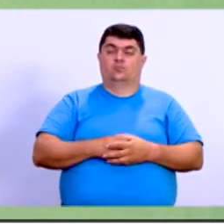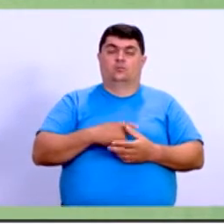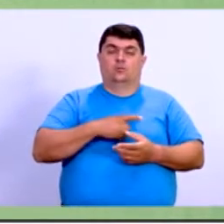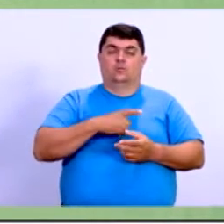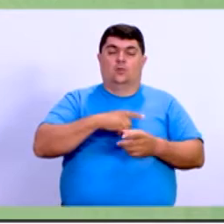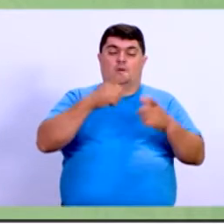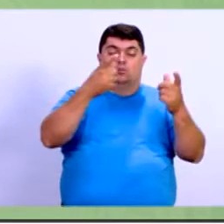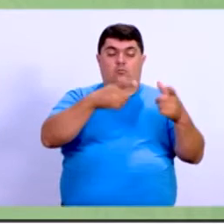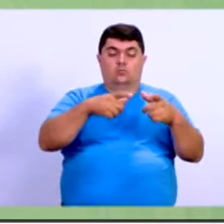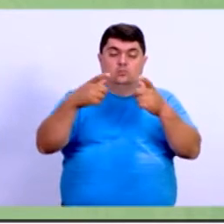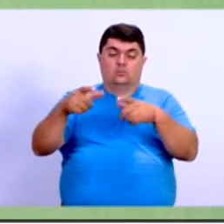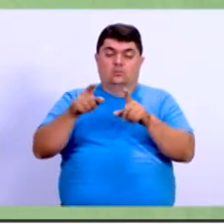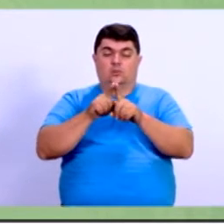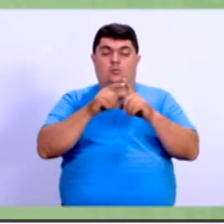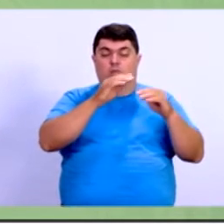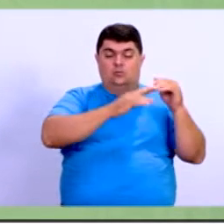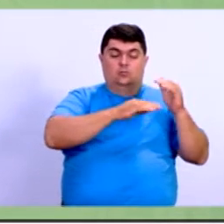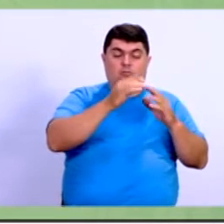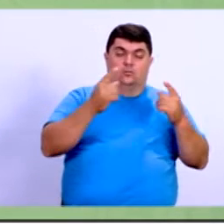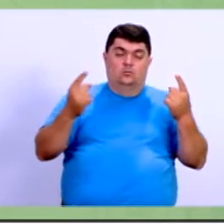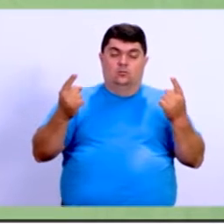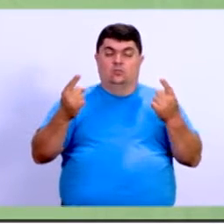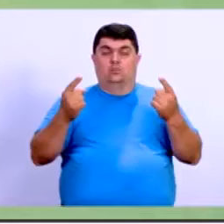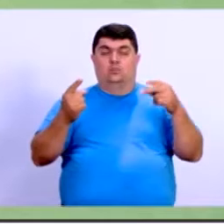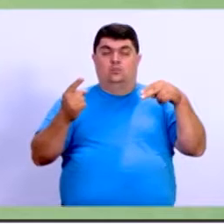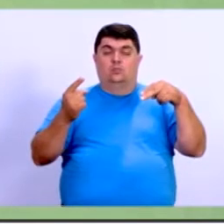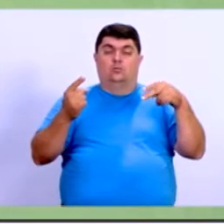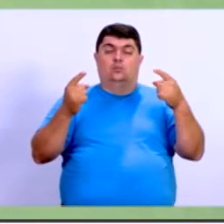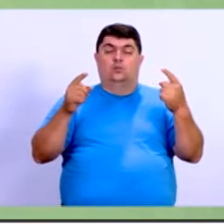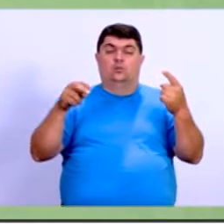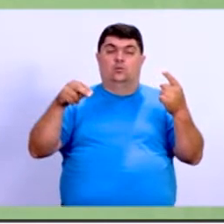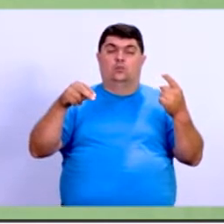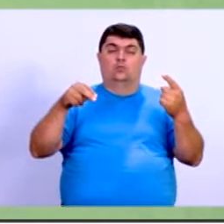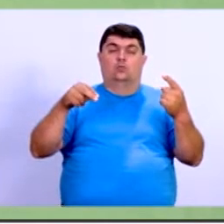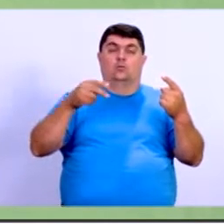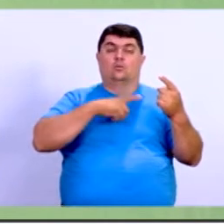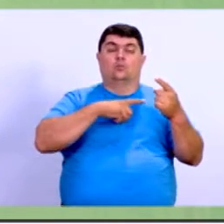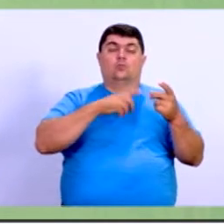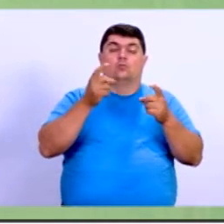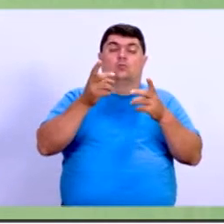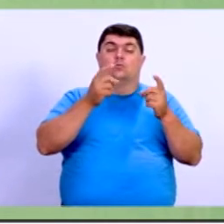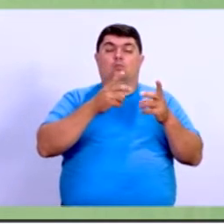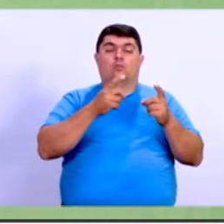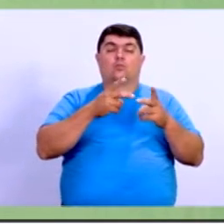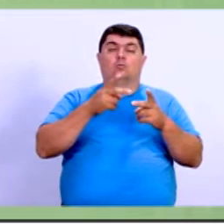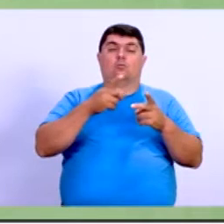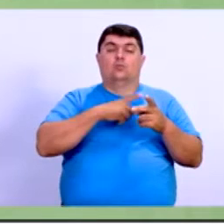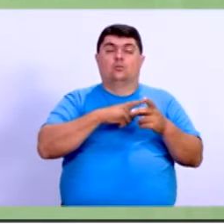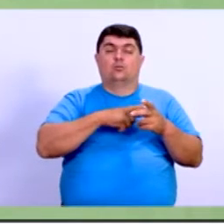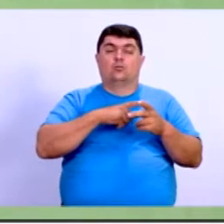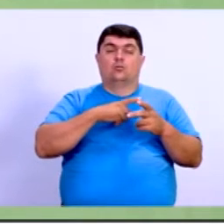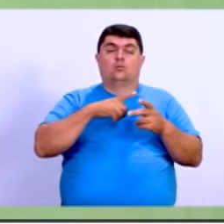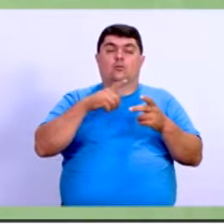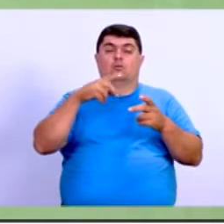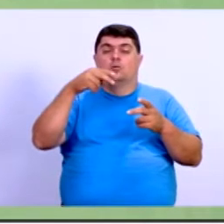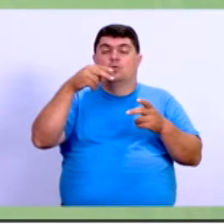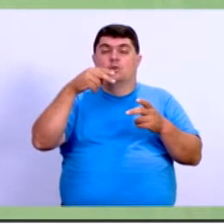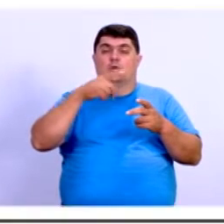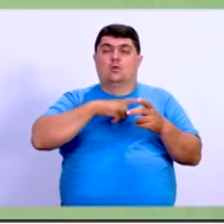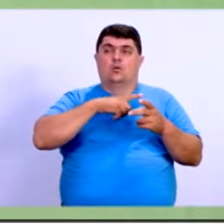departamento e funcionário, que deu uma relação 1:N, vendas e produtos, que deu uma relação N/N.